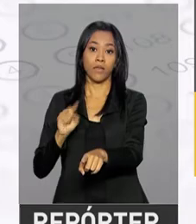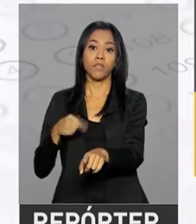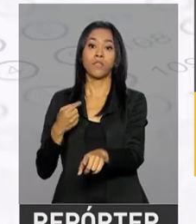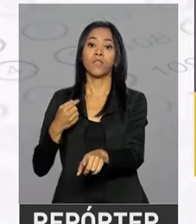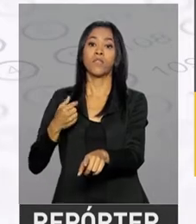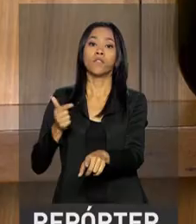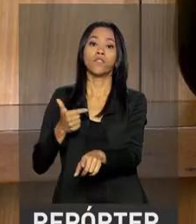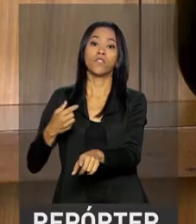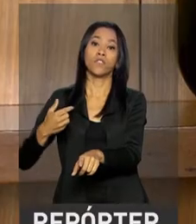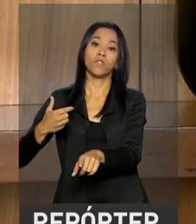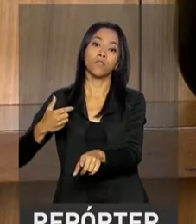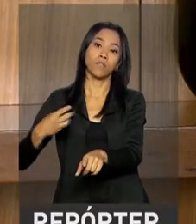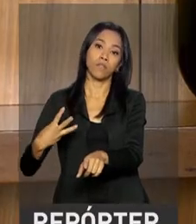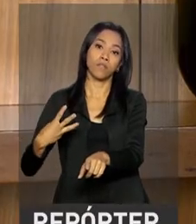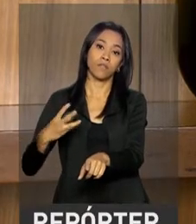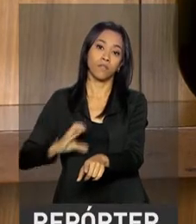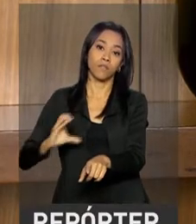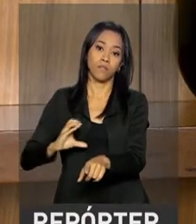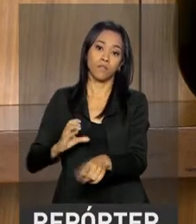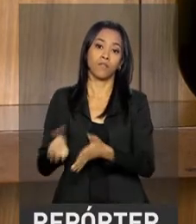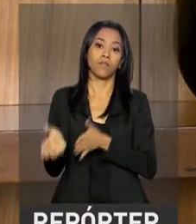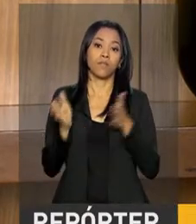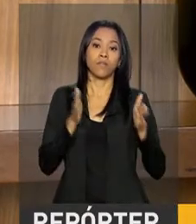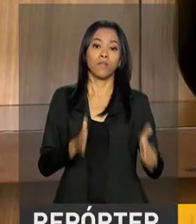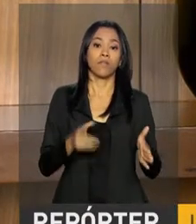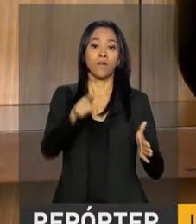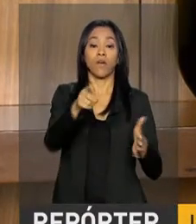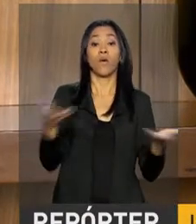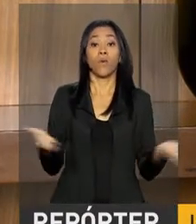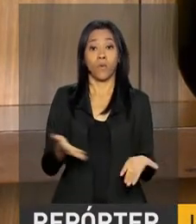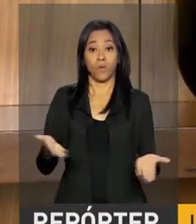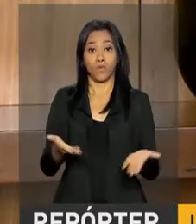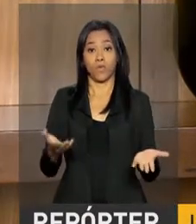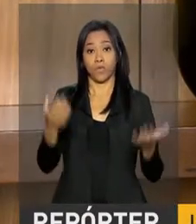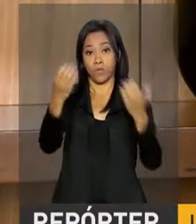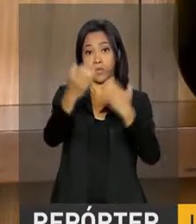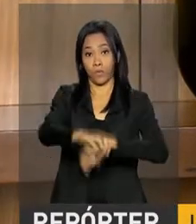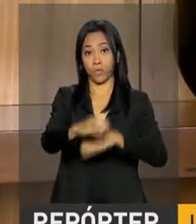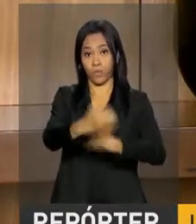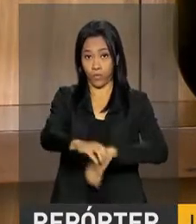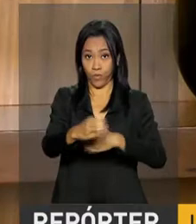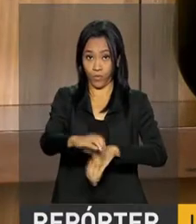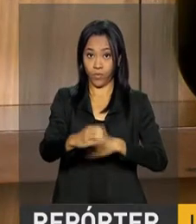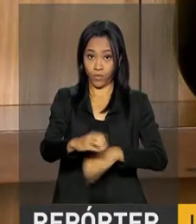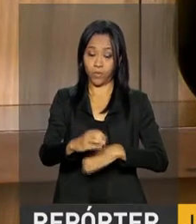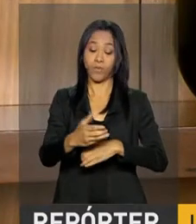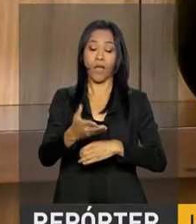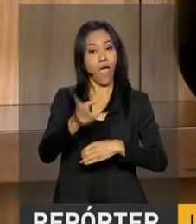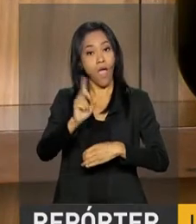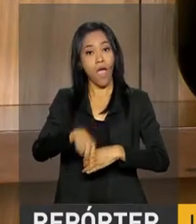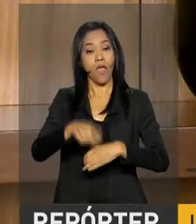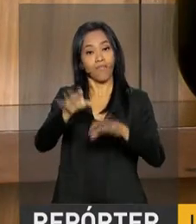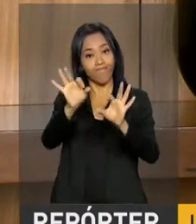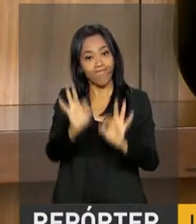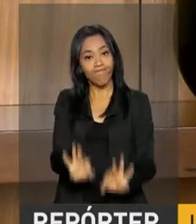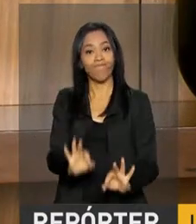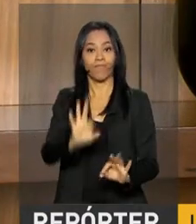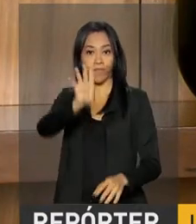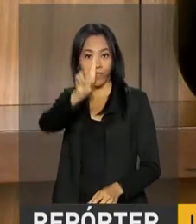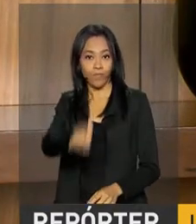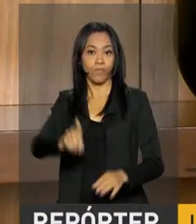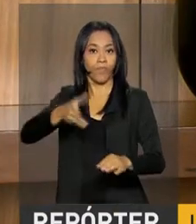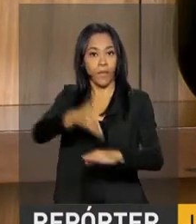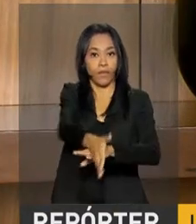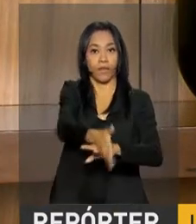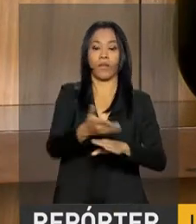centavos o concurso público é a forma hoje é de entrada legal para as atividades públicas